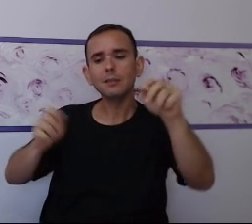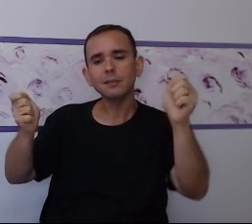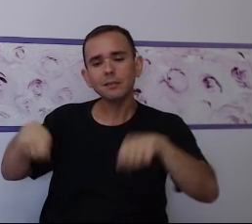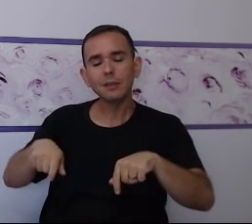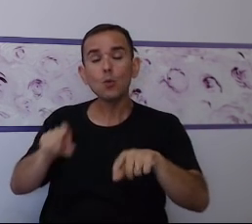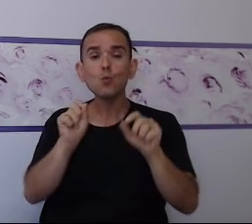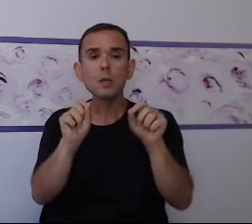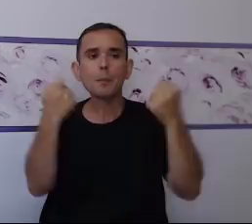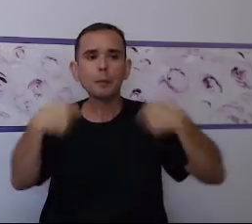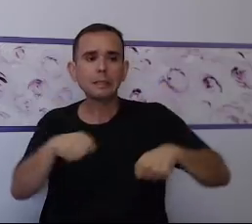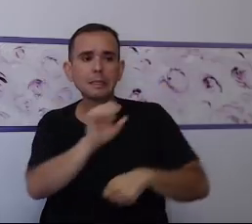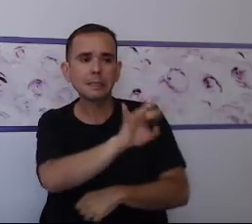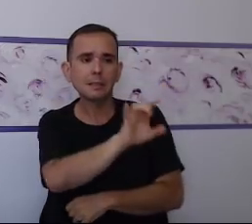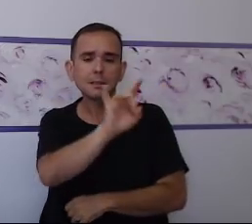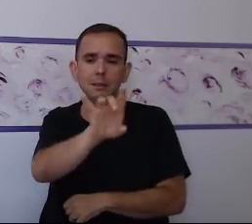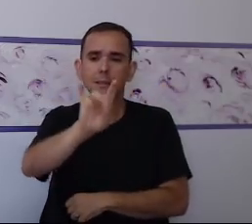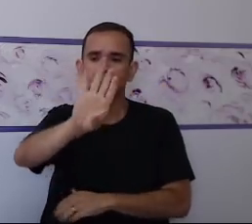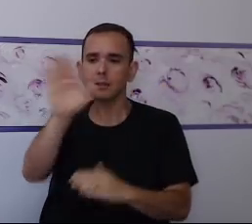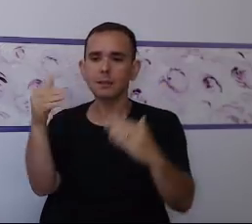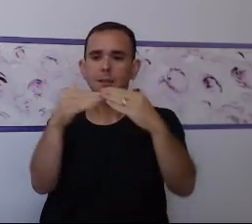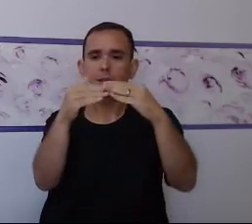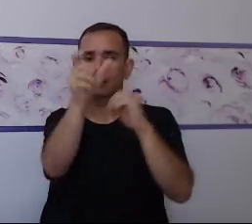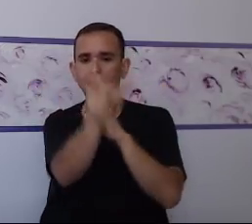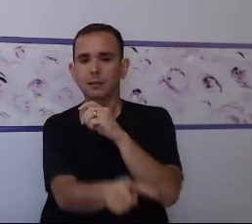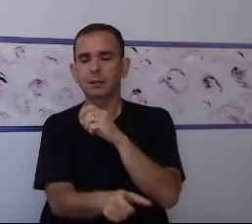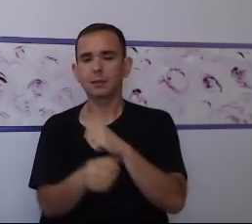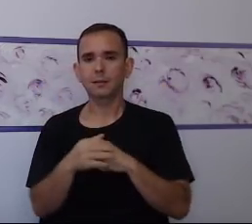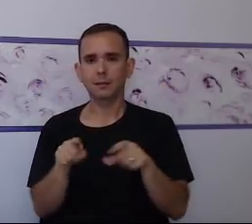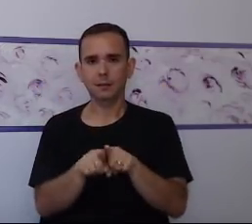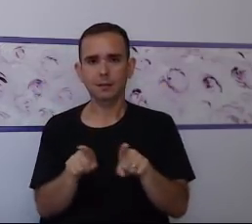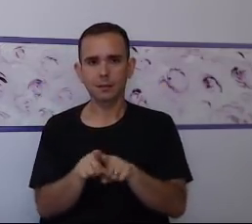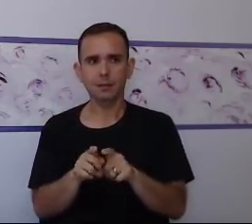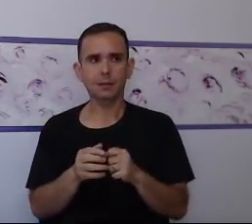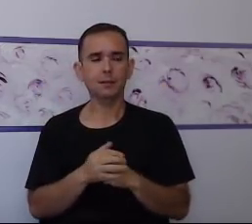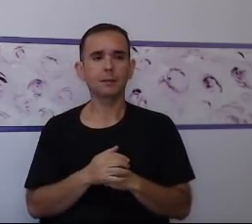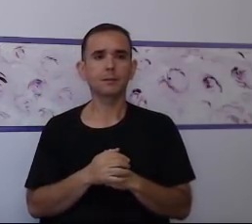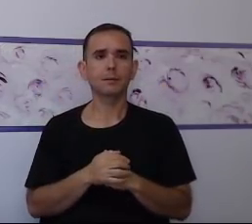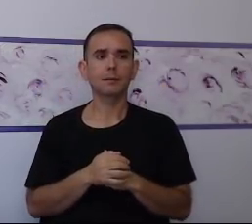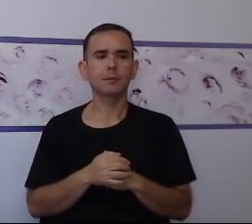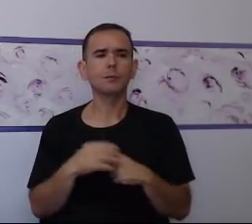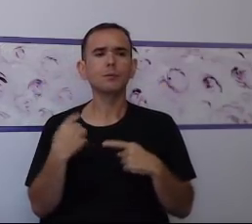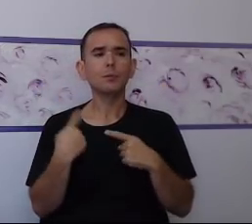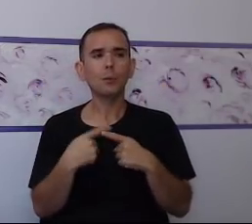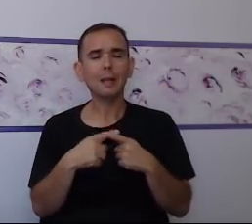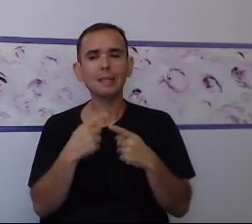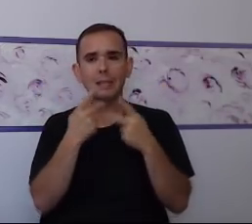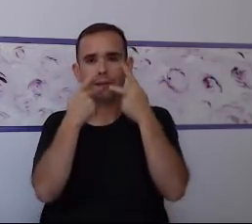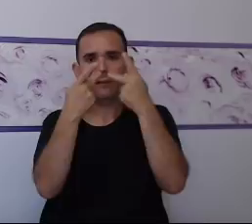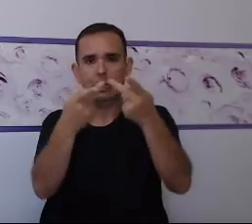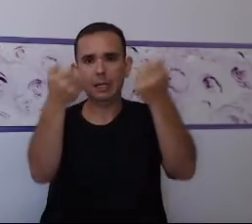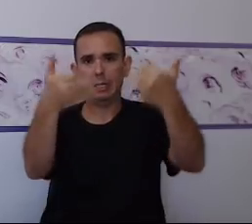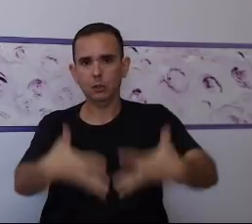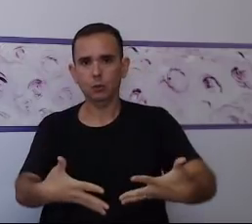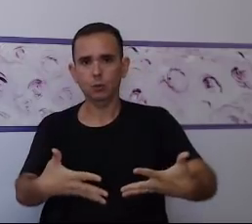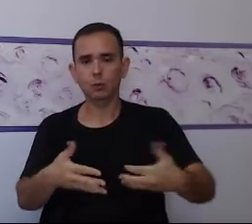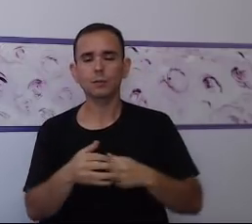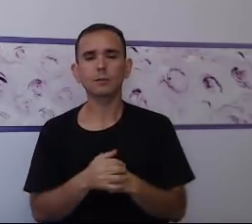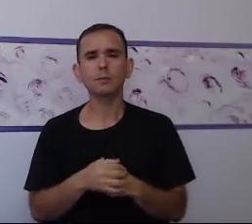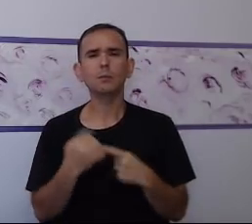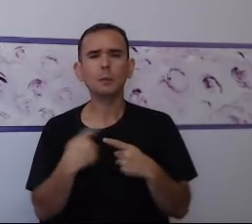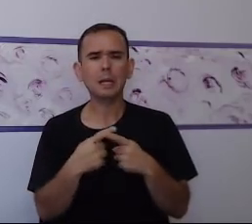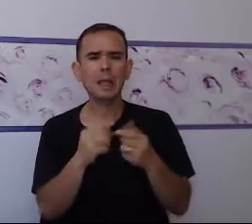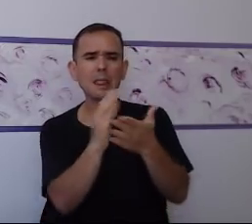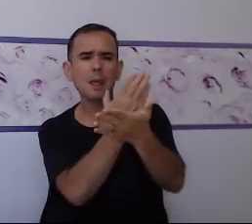a necessidade especial condizente de cada pessoa. Por que a gente está falando isso? Por que depende de